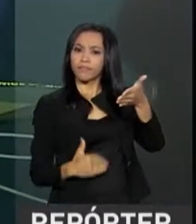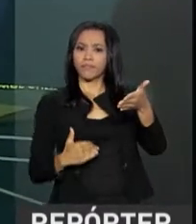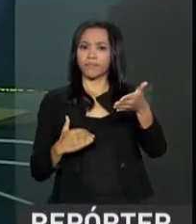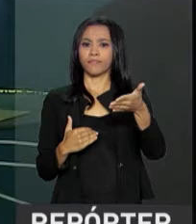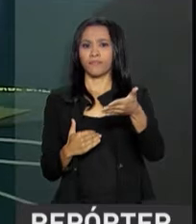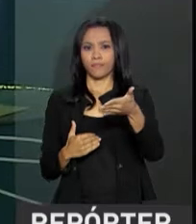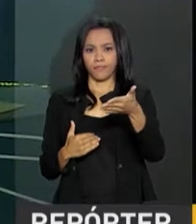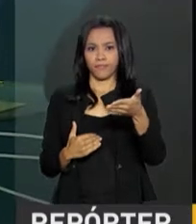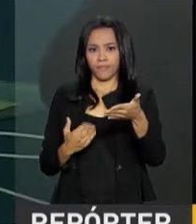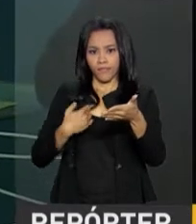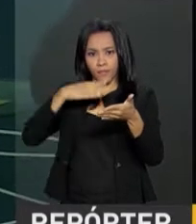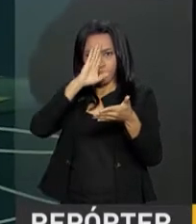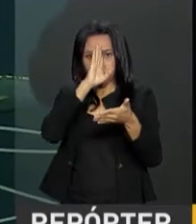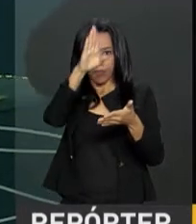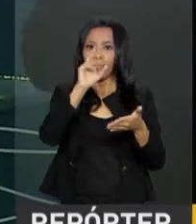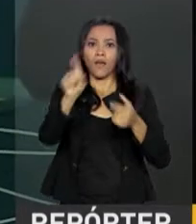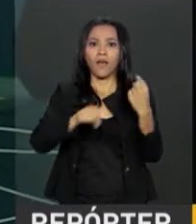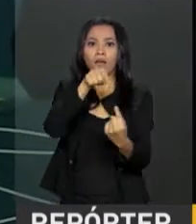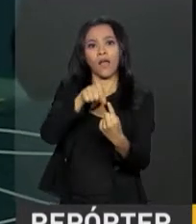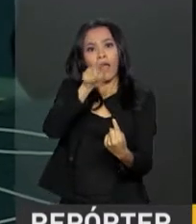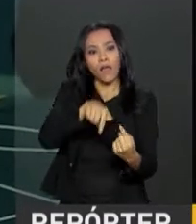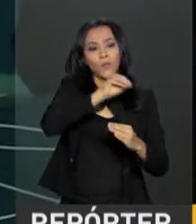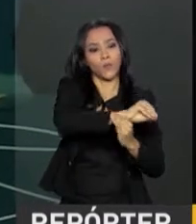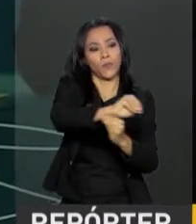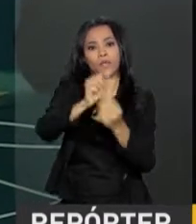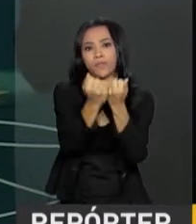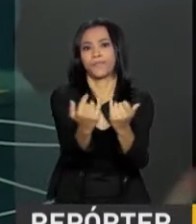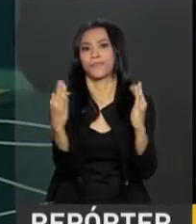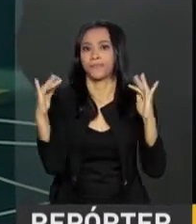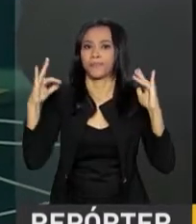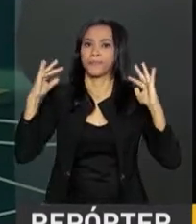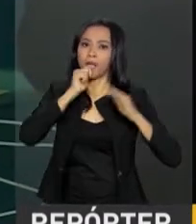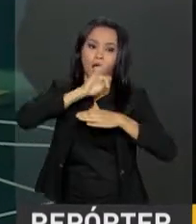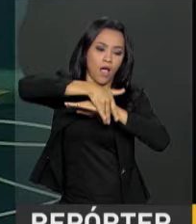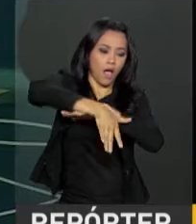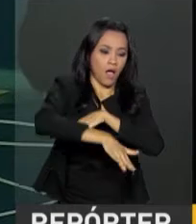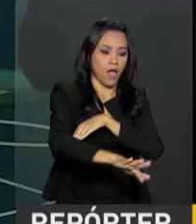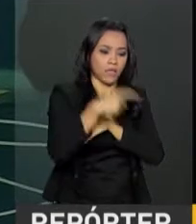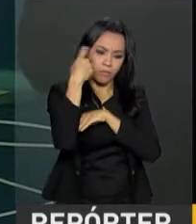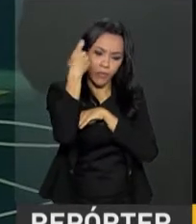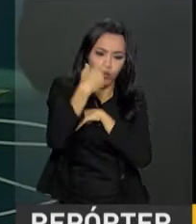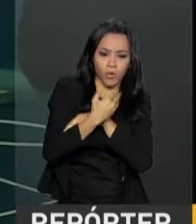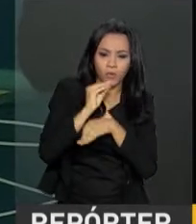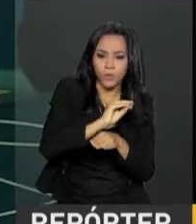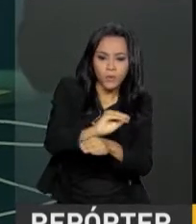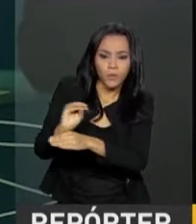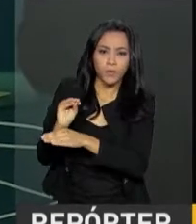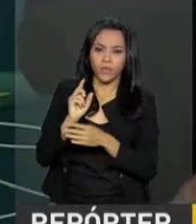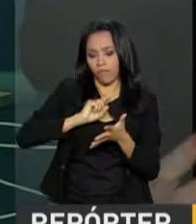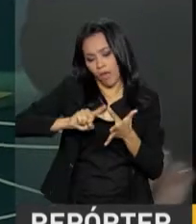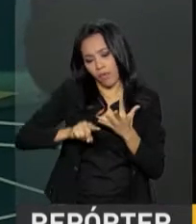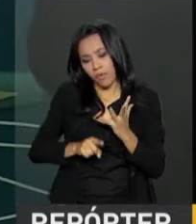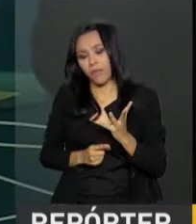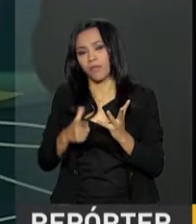é fundo a sustentabilidade mas ela se preocupa muito com as questões socioambientais então dentre essas ações nós temos